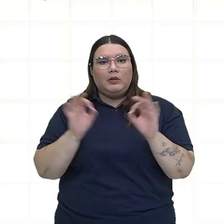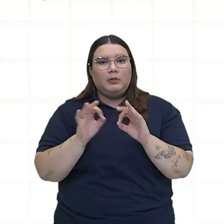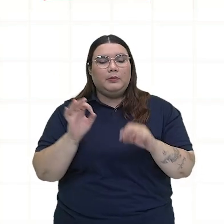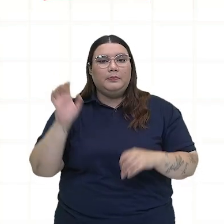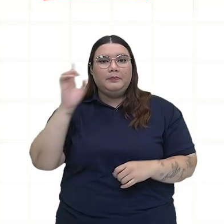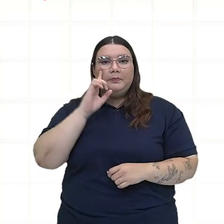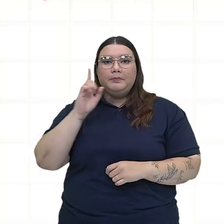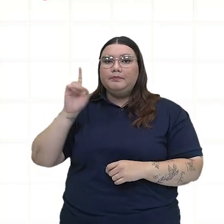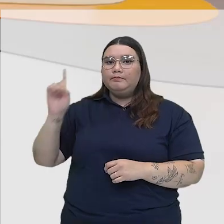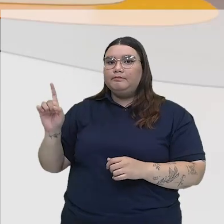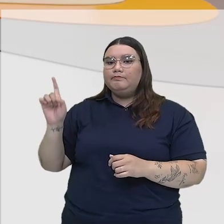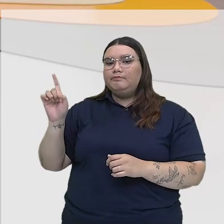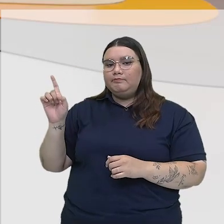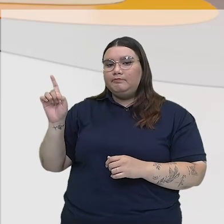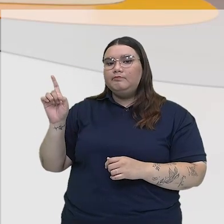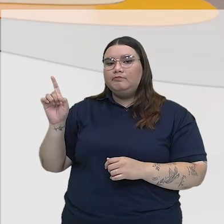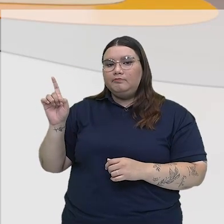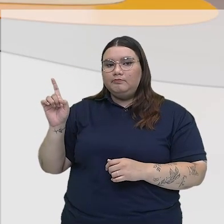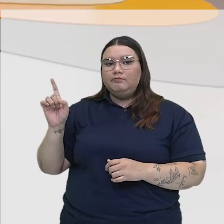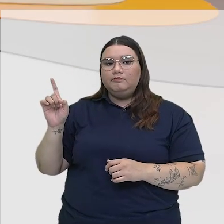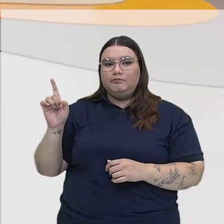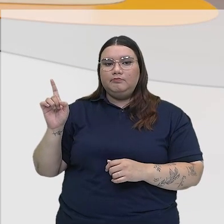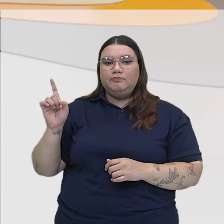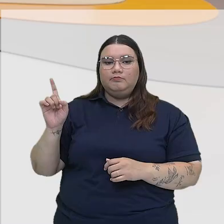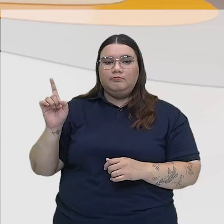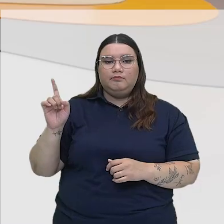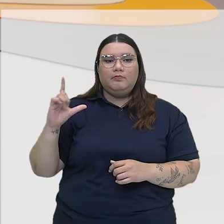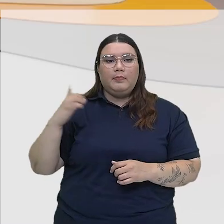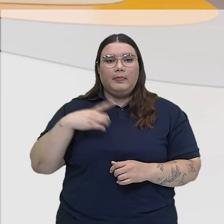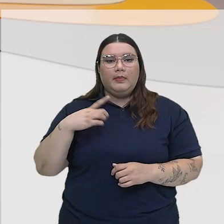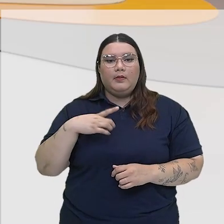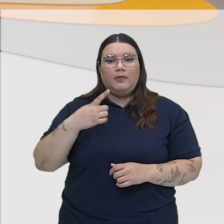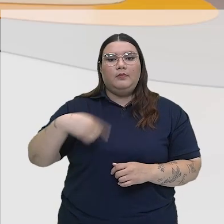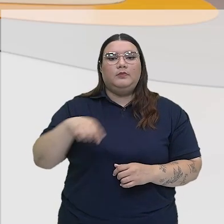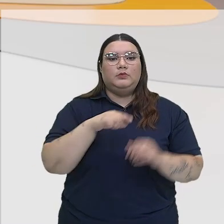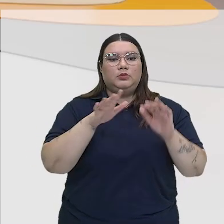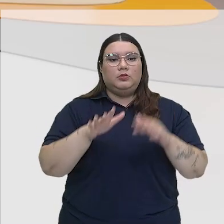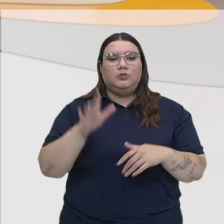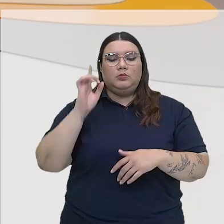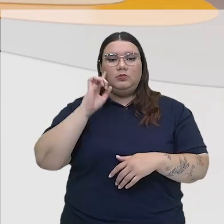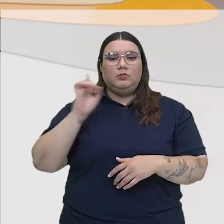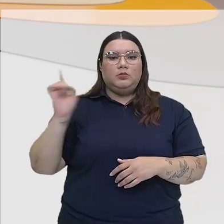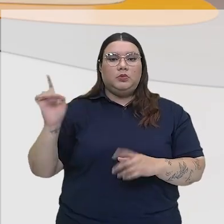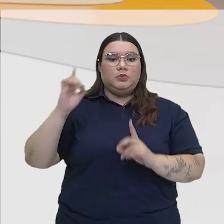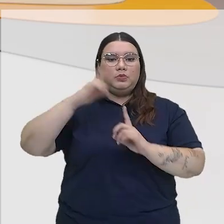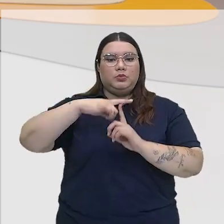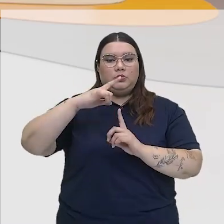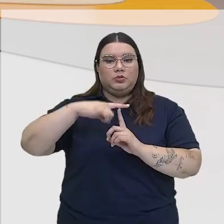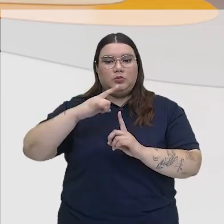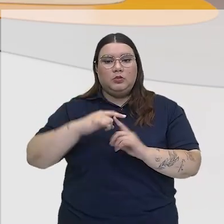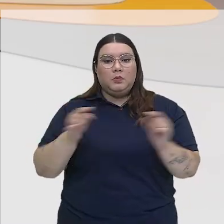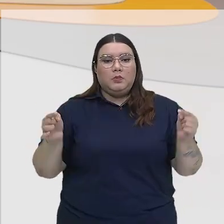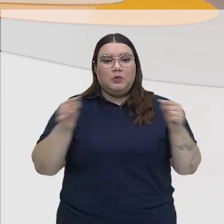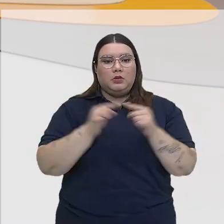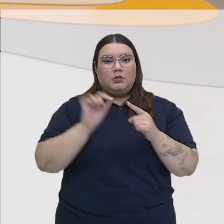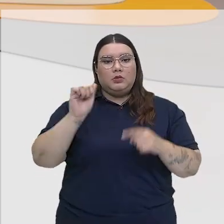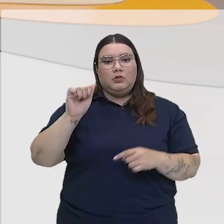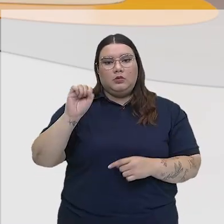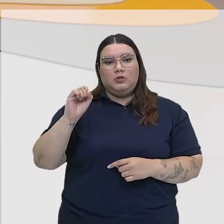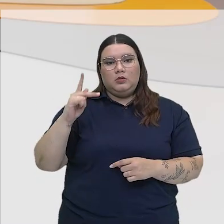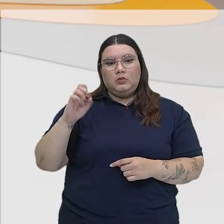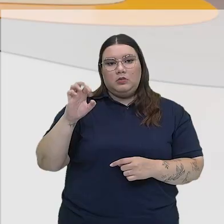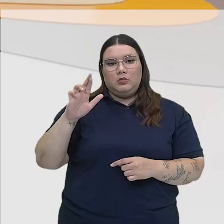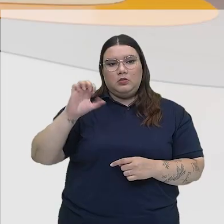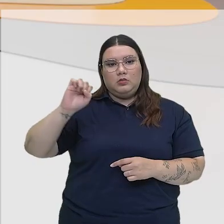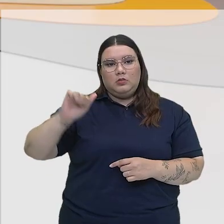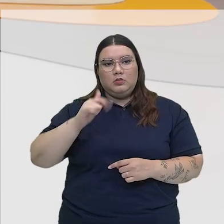só, esses exemplos que a gente vai ter aqui. Olha só, eu tenho aqui, vocês já estão vendo, um desses exemplos de irrigação por